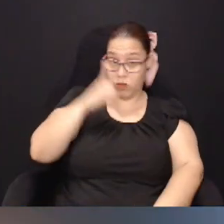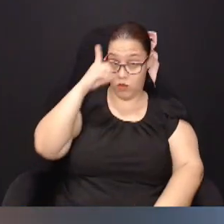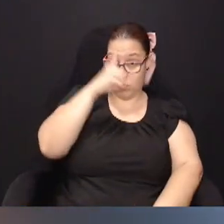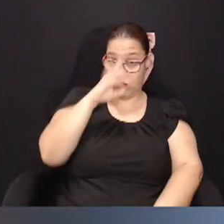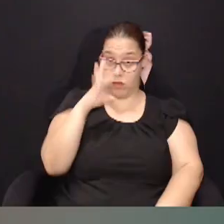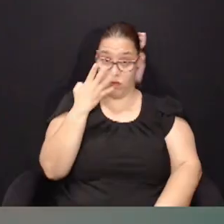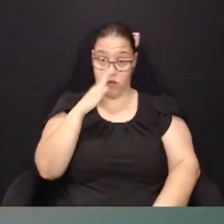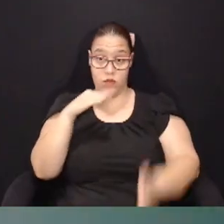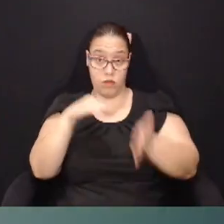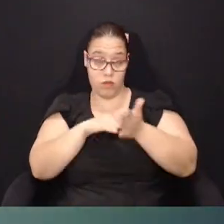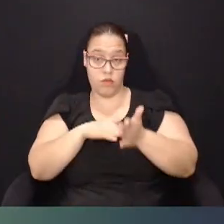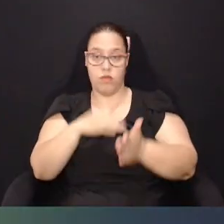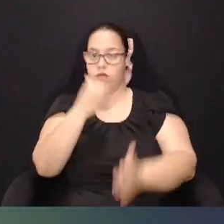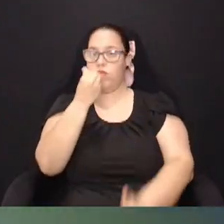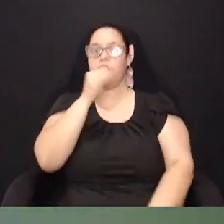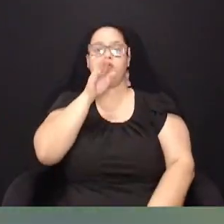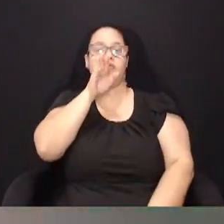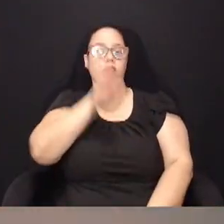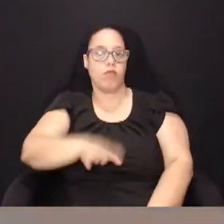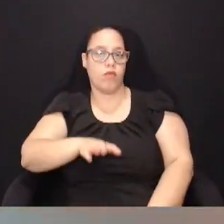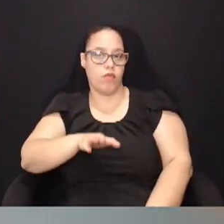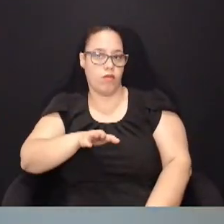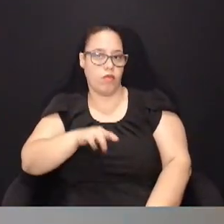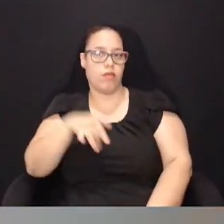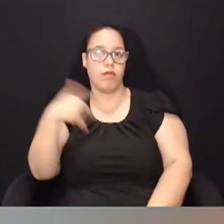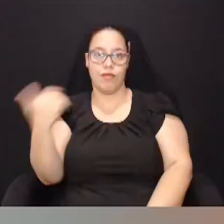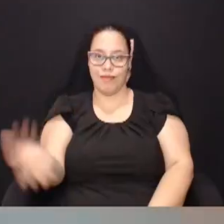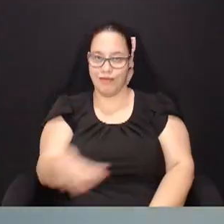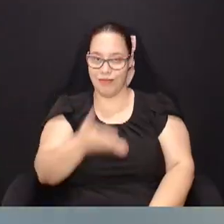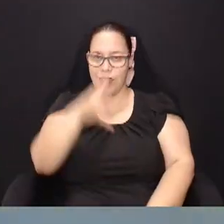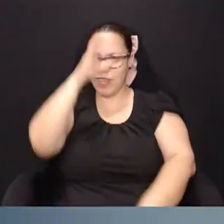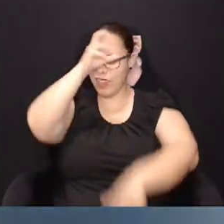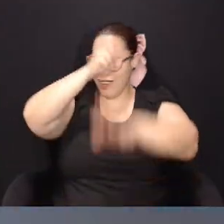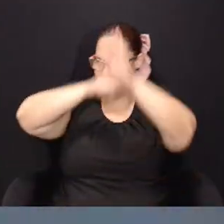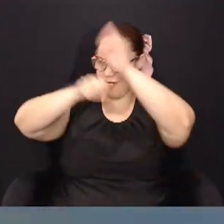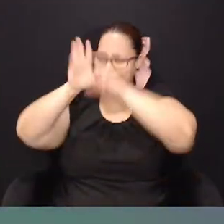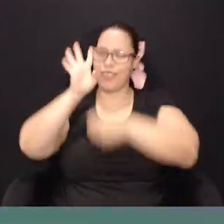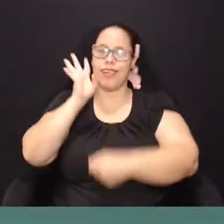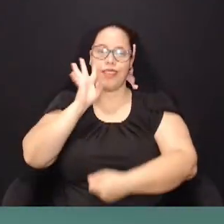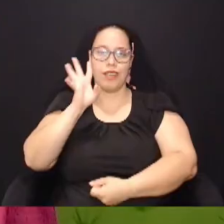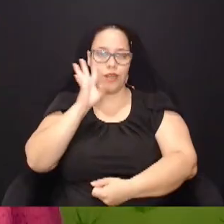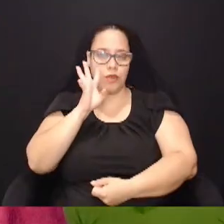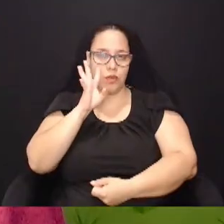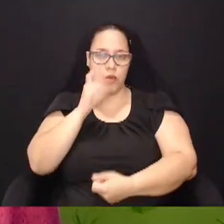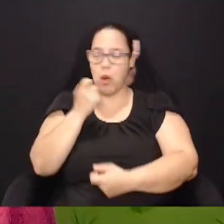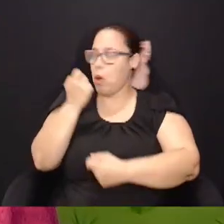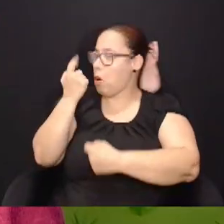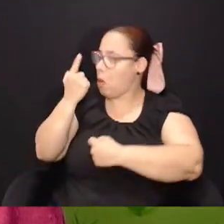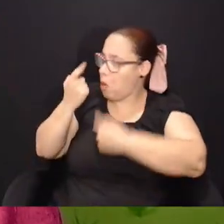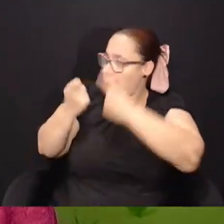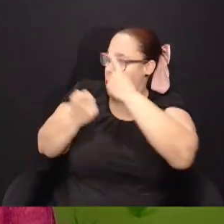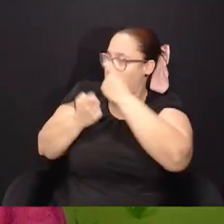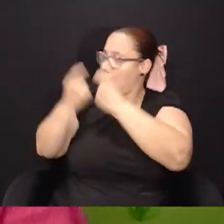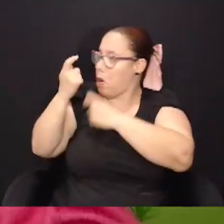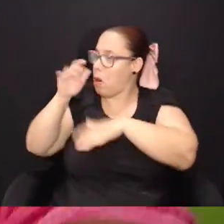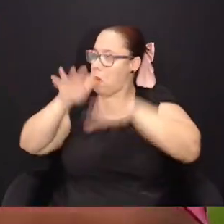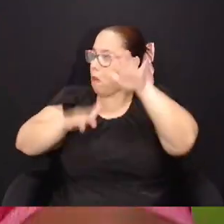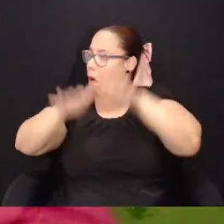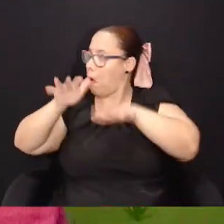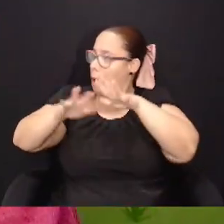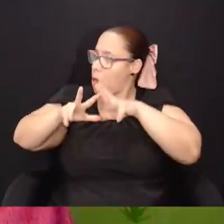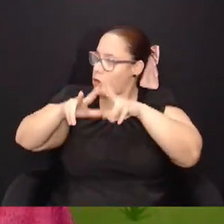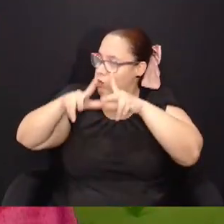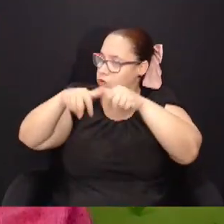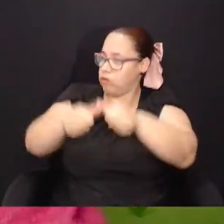6 da tarde. Quem vier vai aprender muita coisa. Aprender um pouco de todos os instrumentos, além